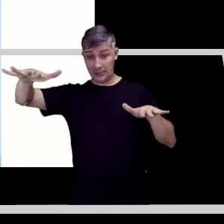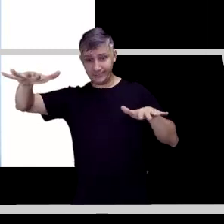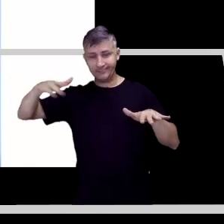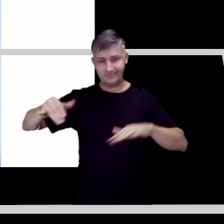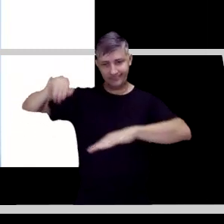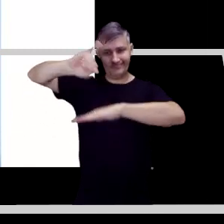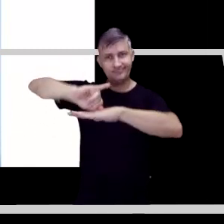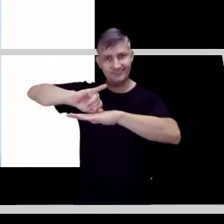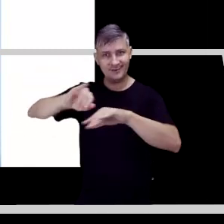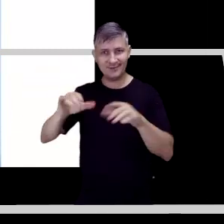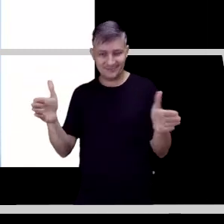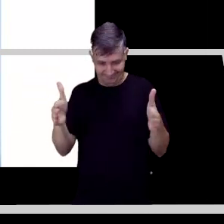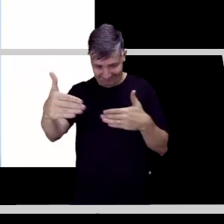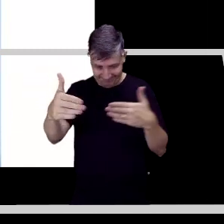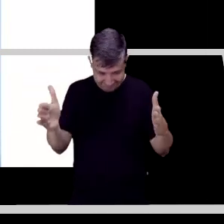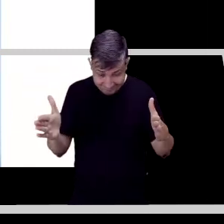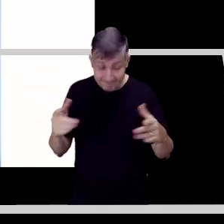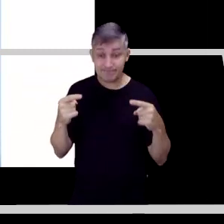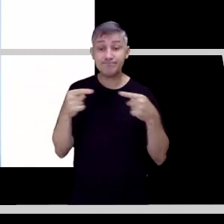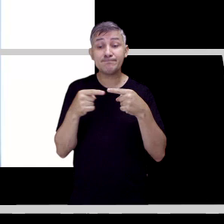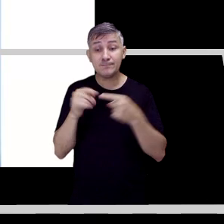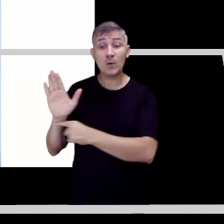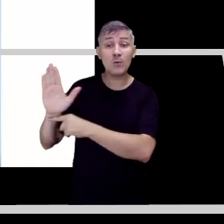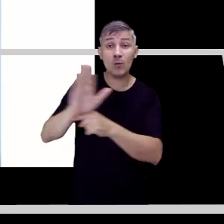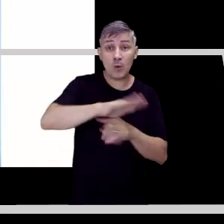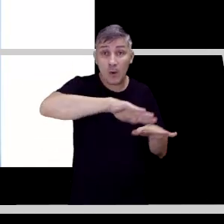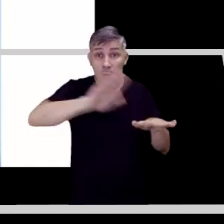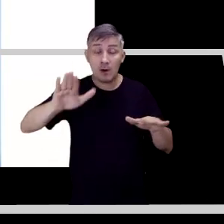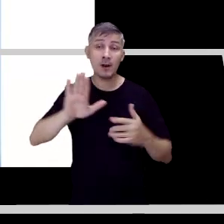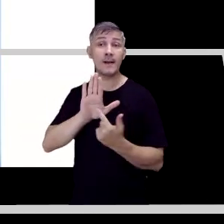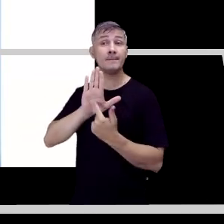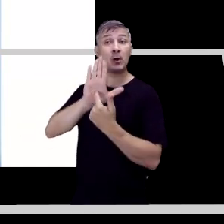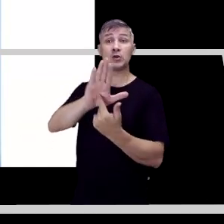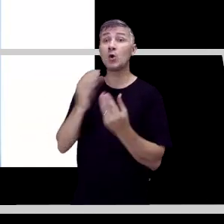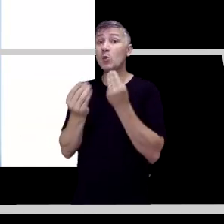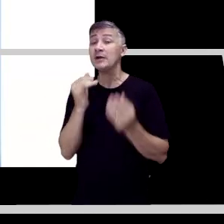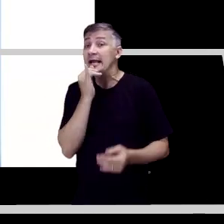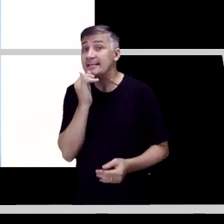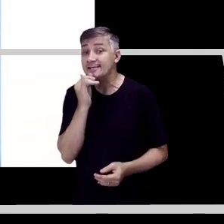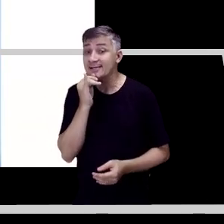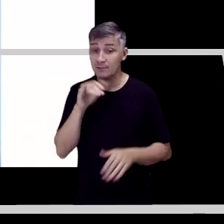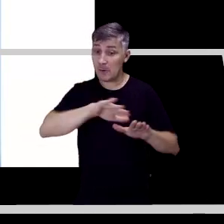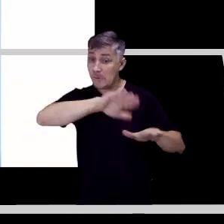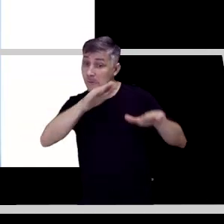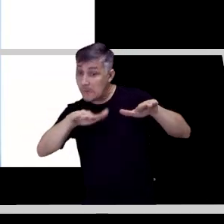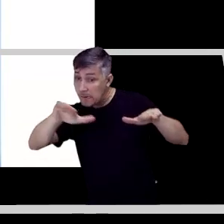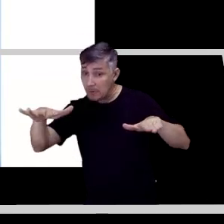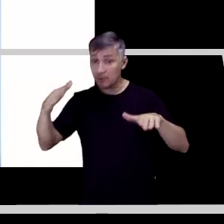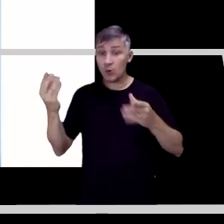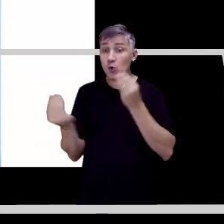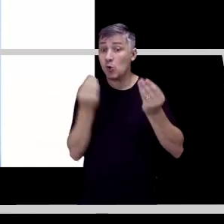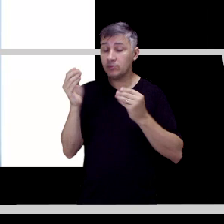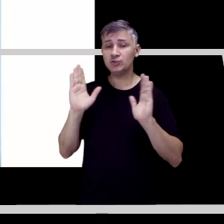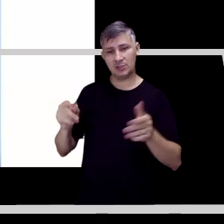que todo o terreno, para mostrar principalmente essa relação da casa com a topografia, que cai muito esse